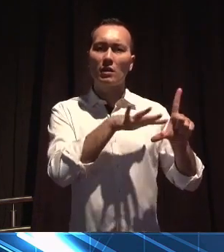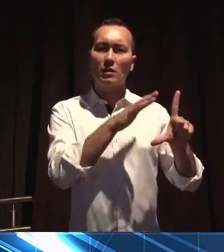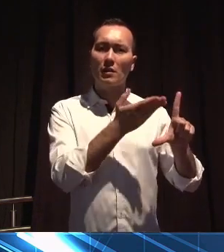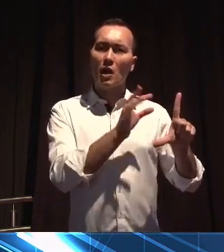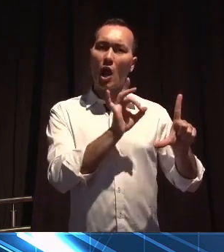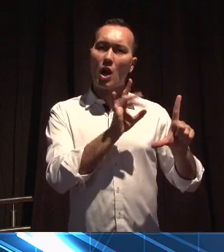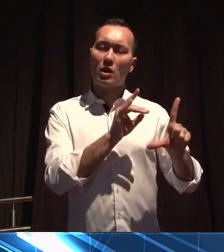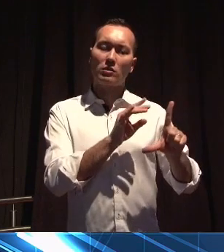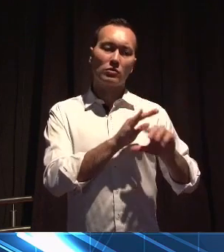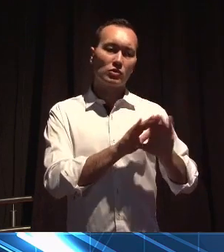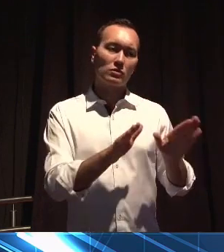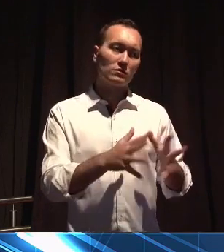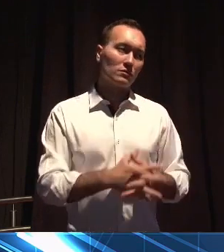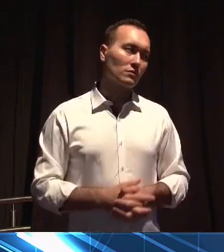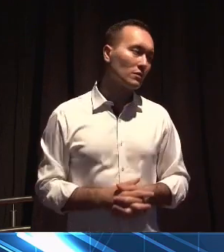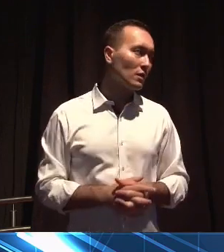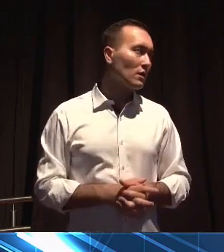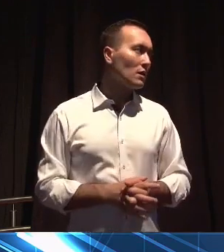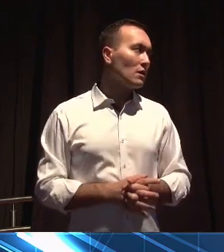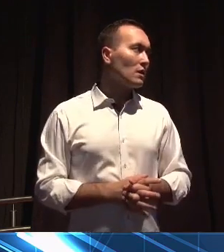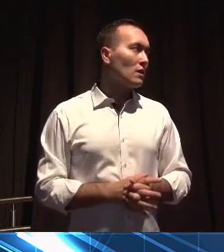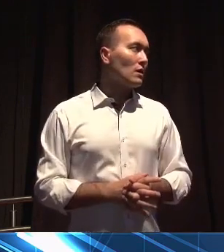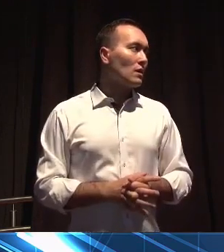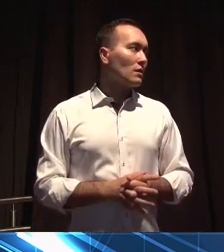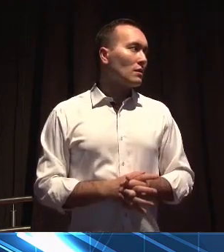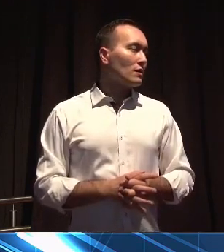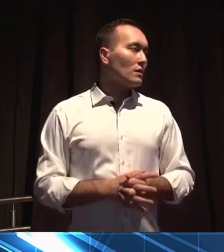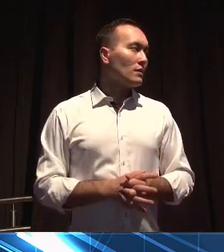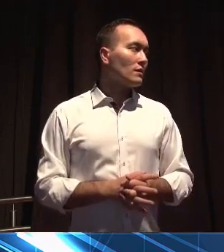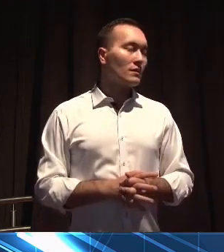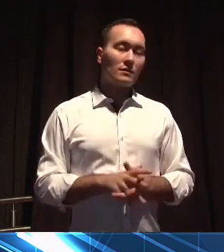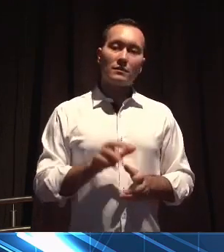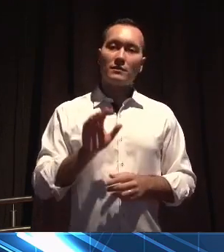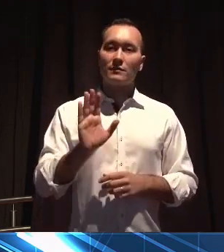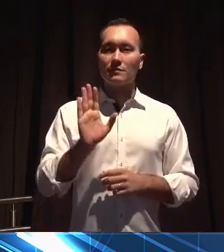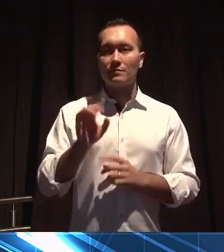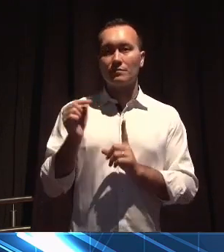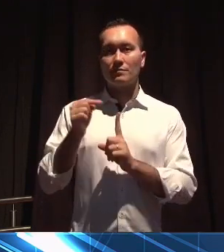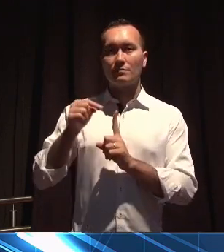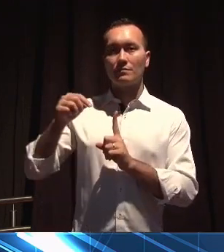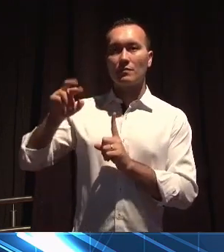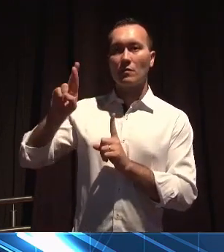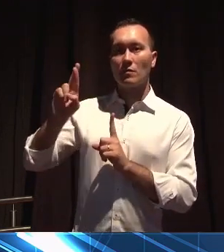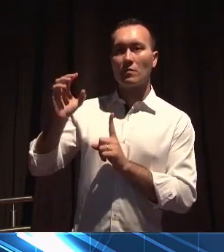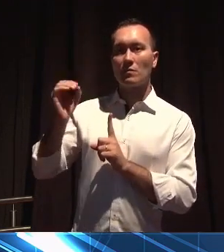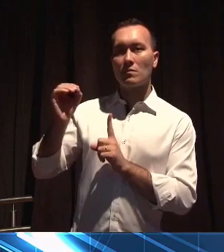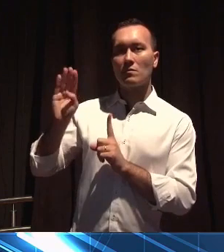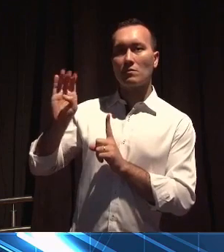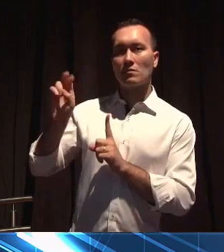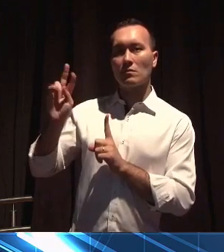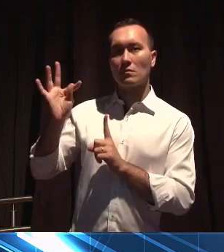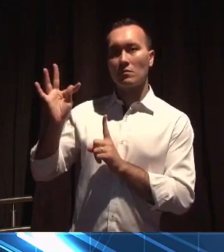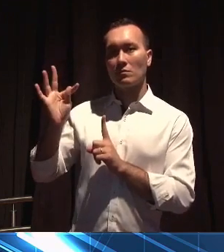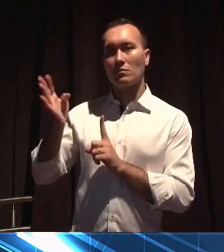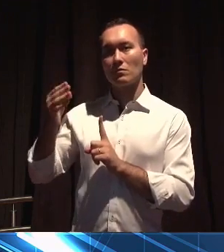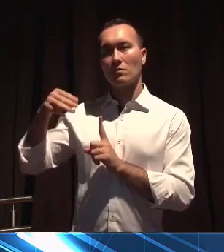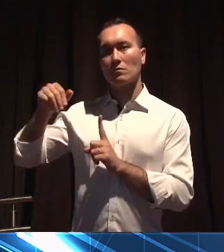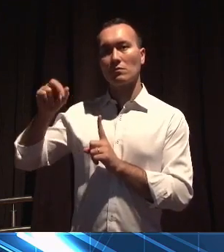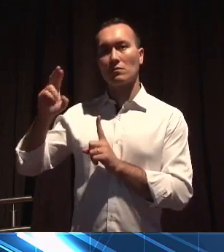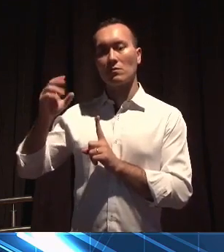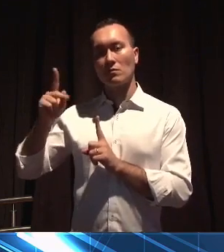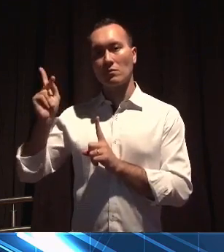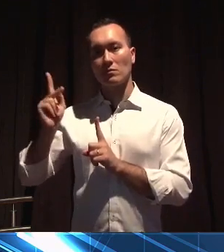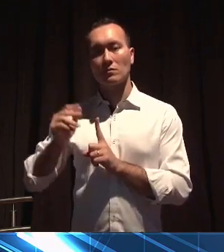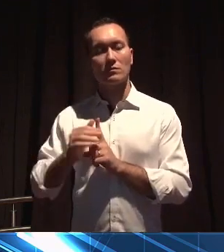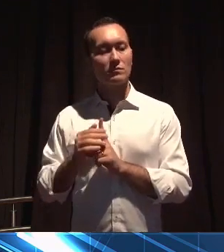uma definição útil Só que não é o que o Robert Martin falou na verdade beleza mas coesão preto é fácil é coesão